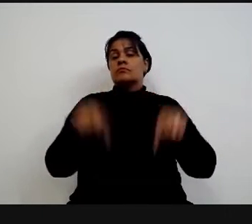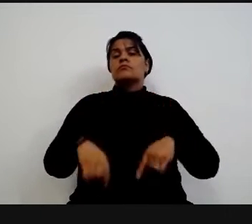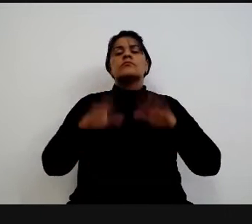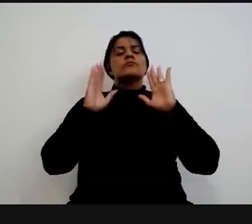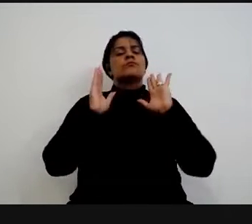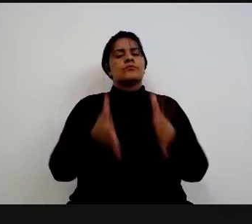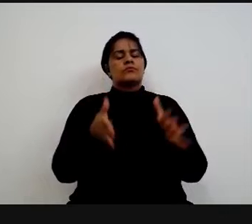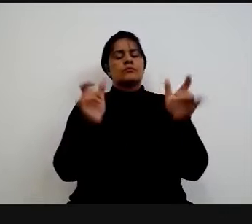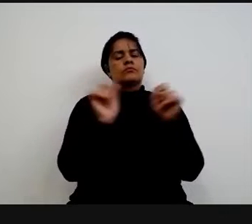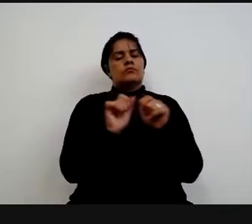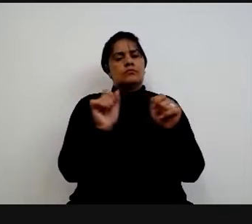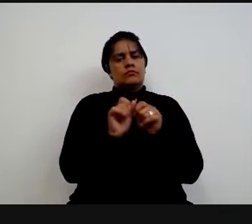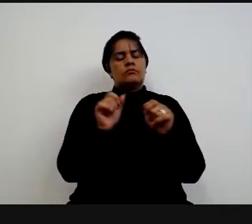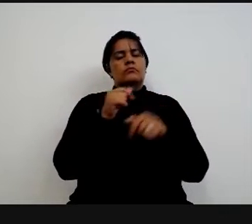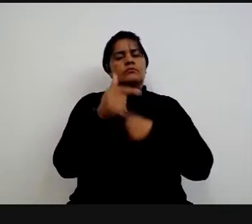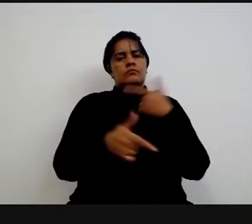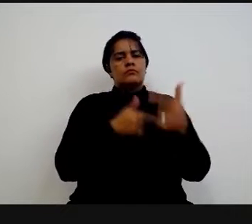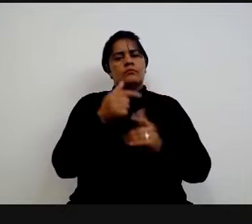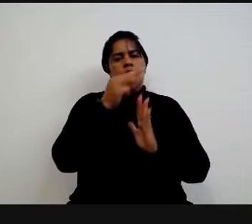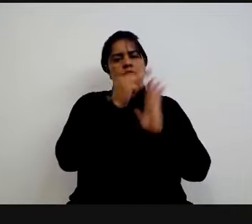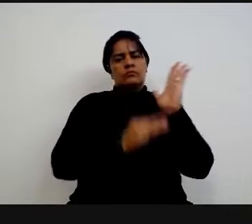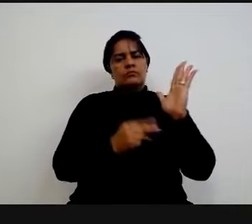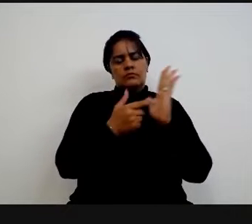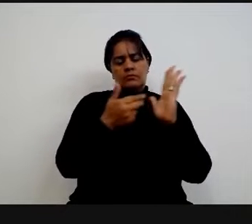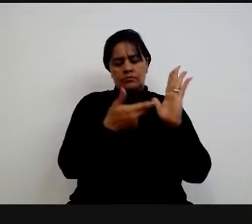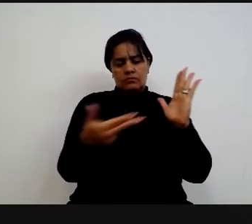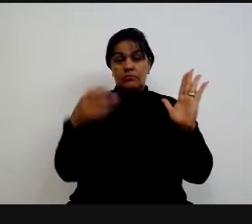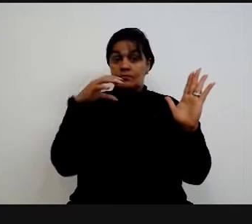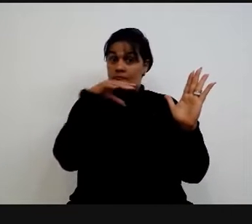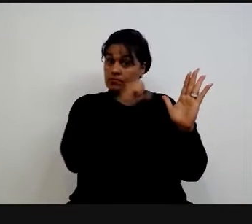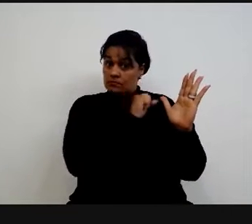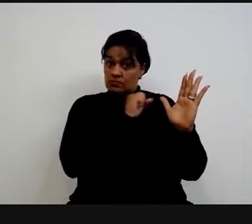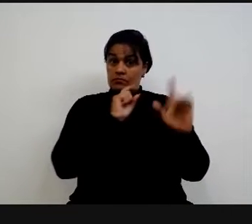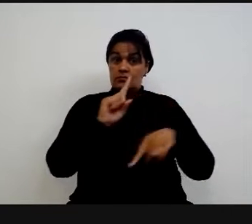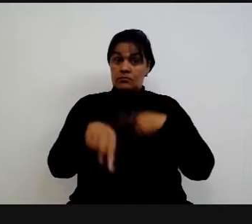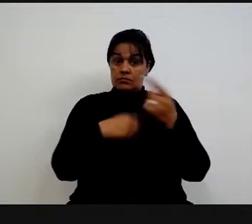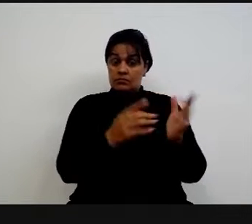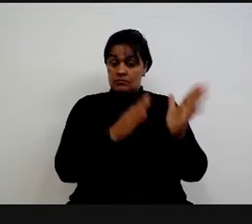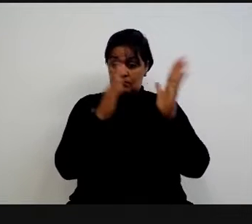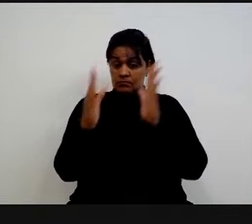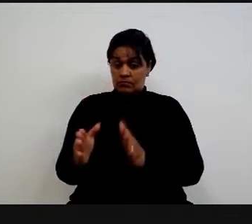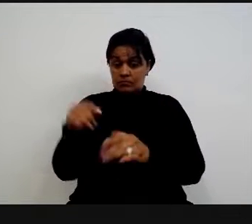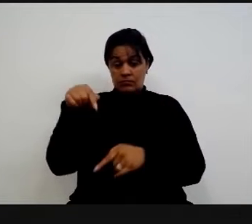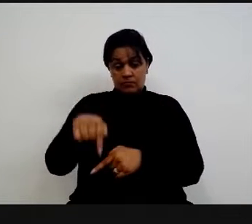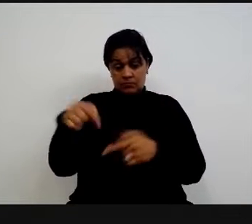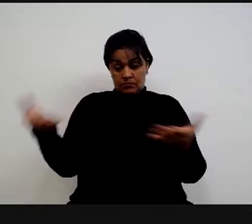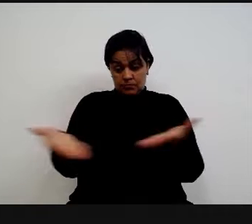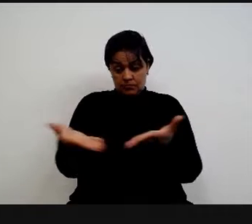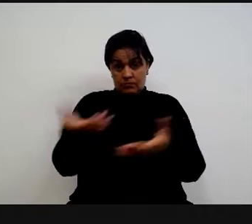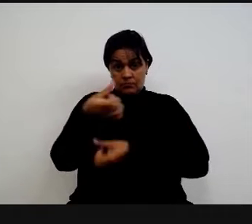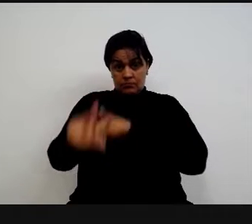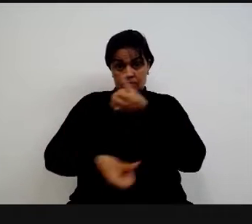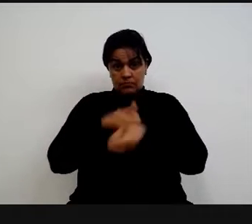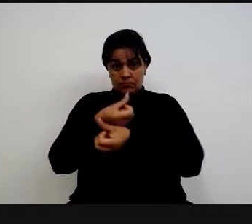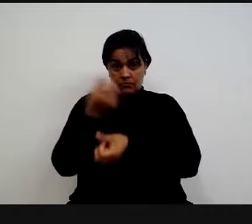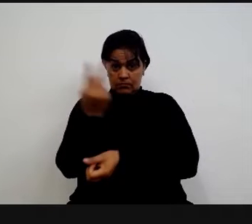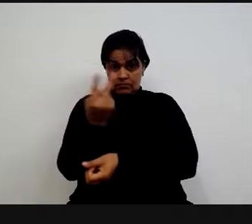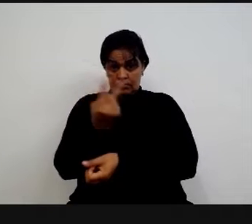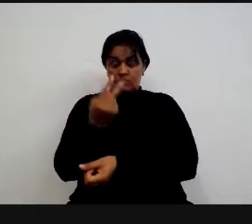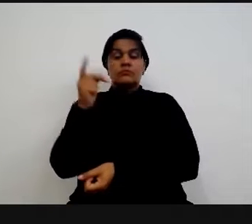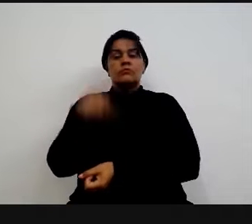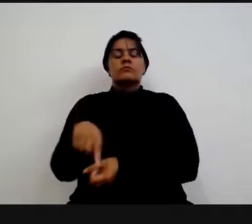primeiro momento de trabalhar com metodologias ágeis e, num segundo momento, ainda nesse segundo semestre, a gente vai